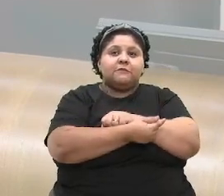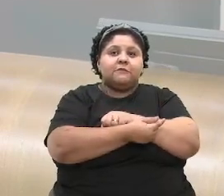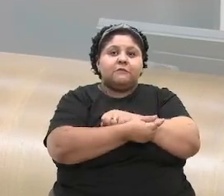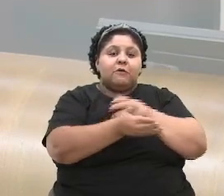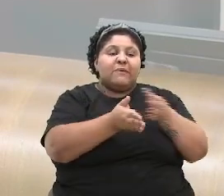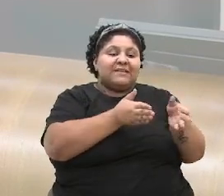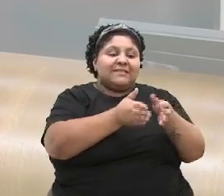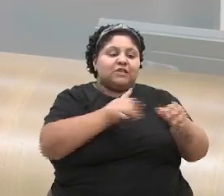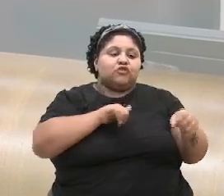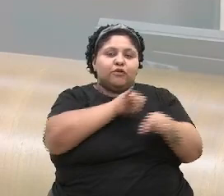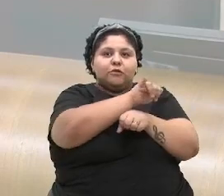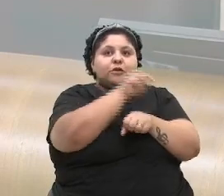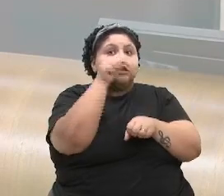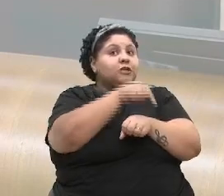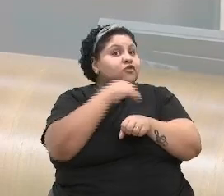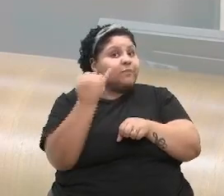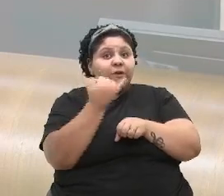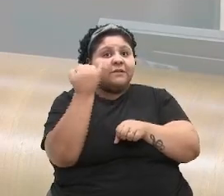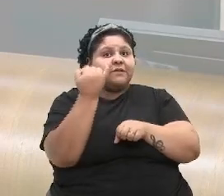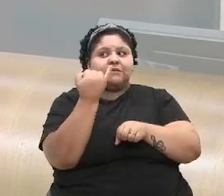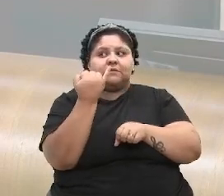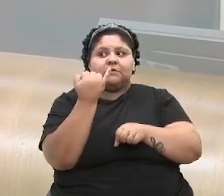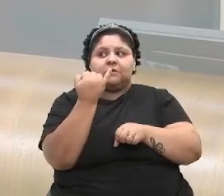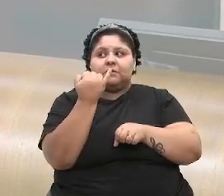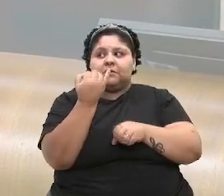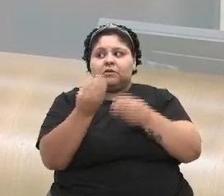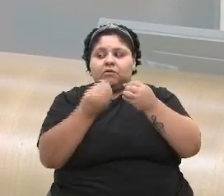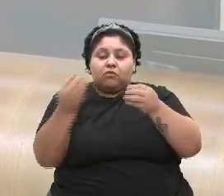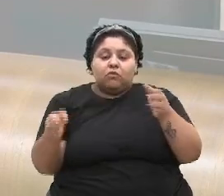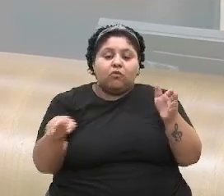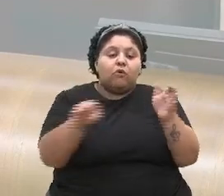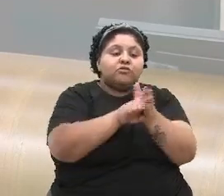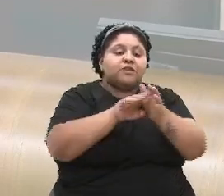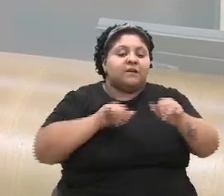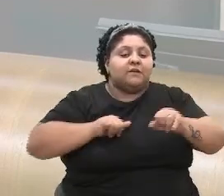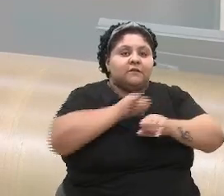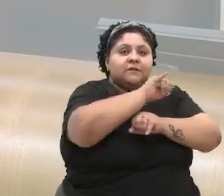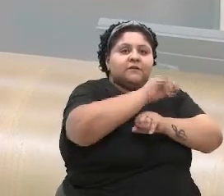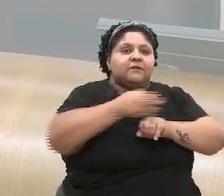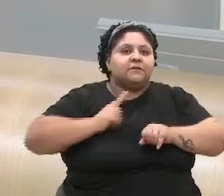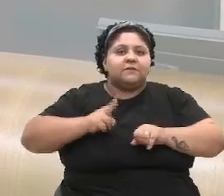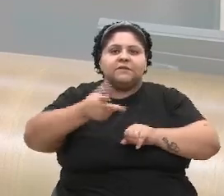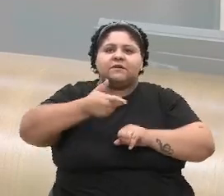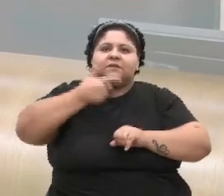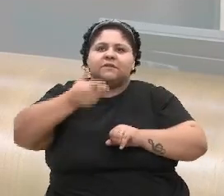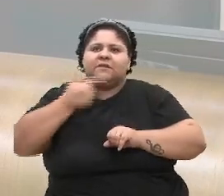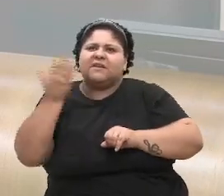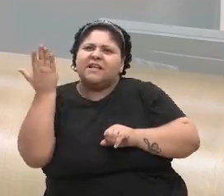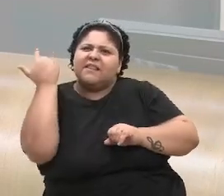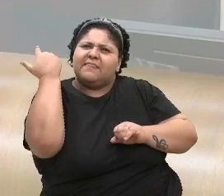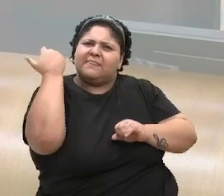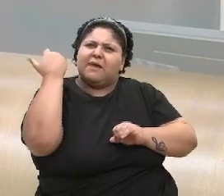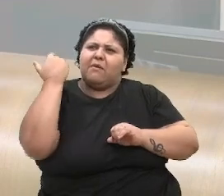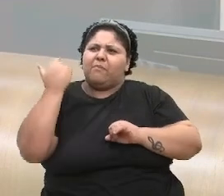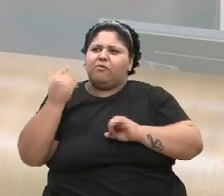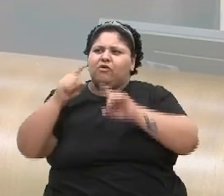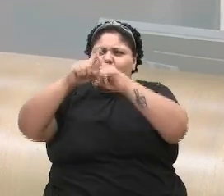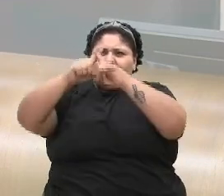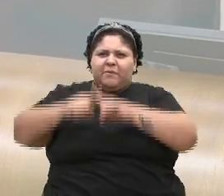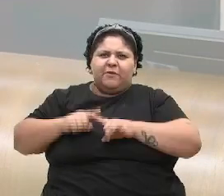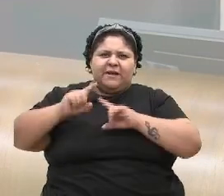do aeroporto. Isso é importantíssimo, né? Porque como chegar no aeroporto, né? Eu sempre dizia na época da Copa do Brasil aqui em